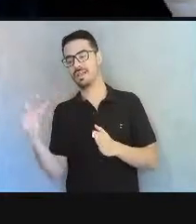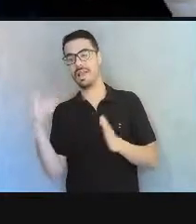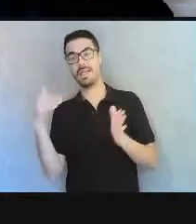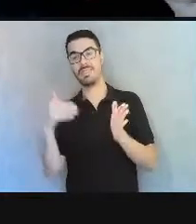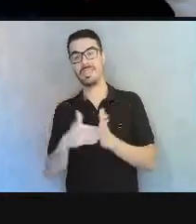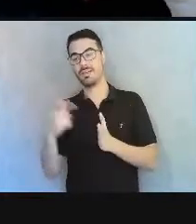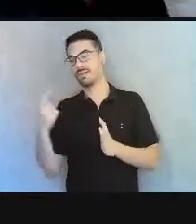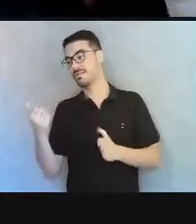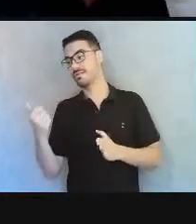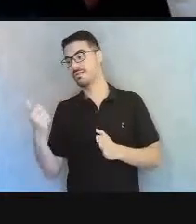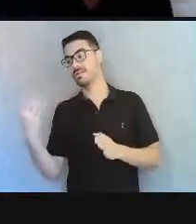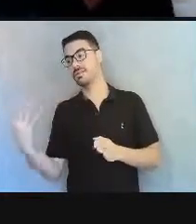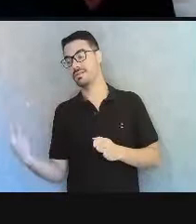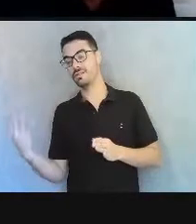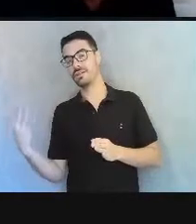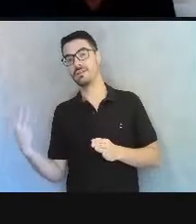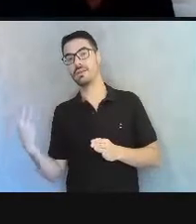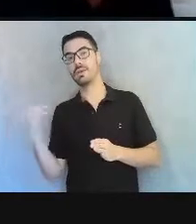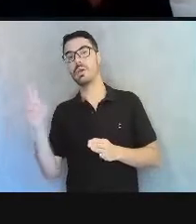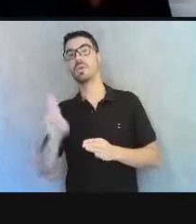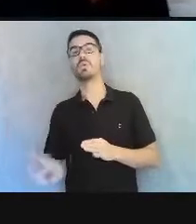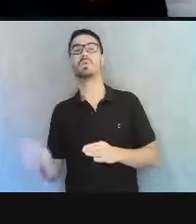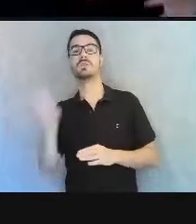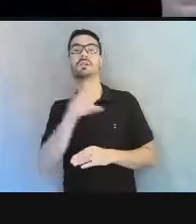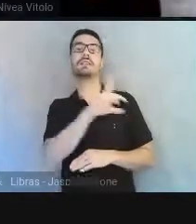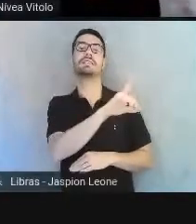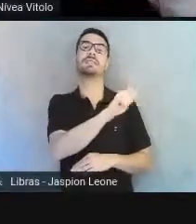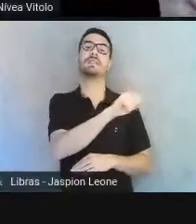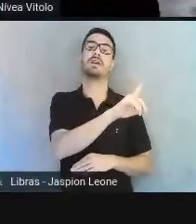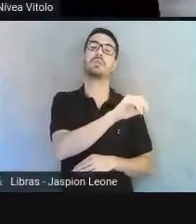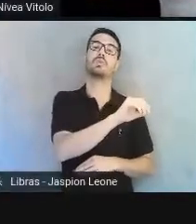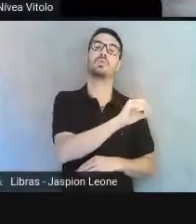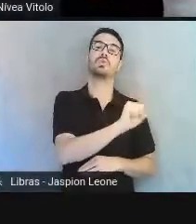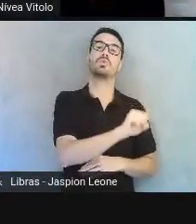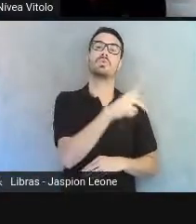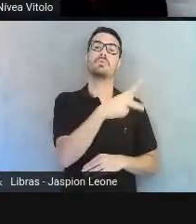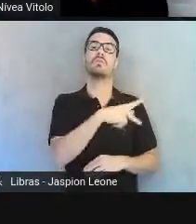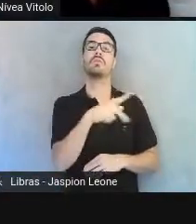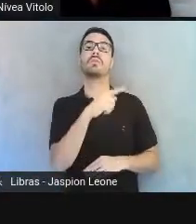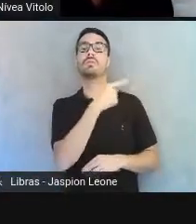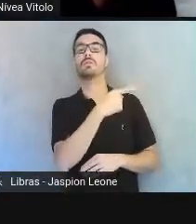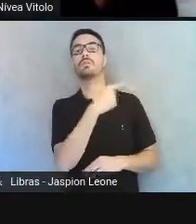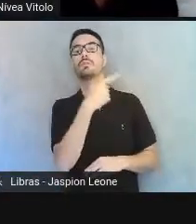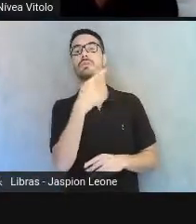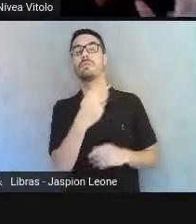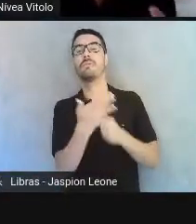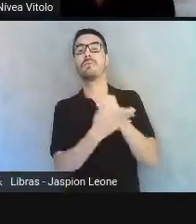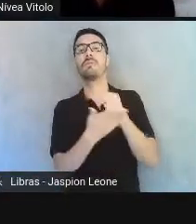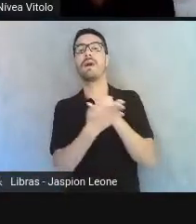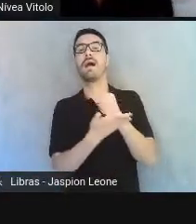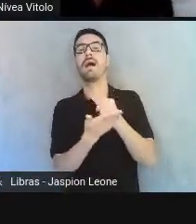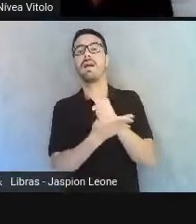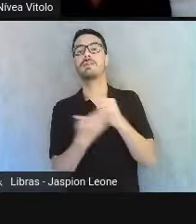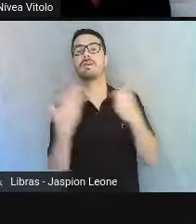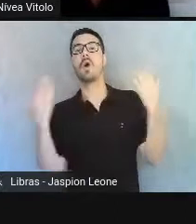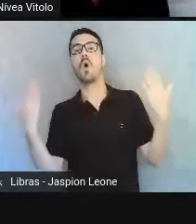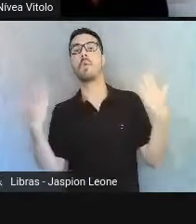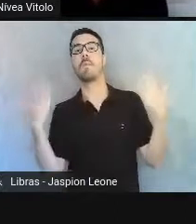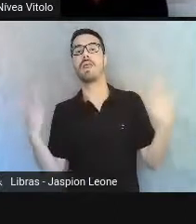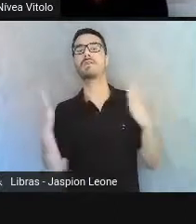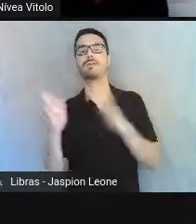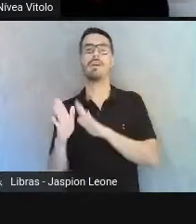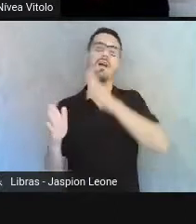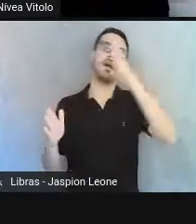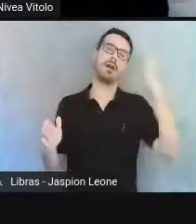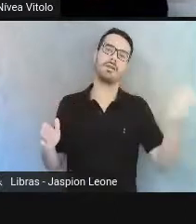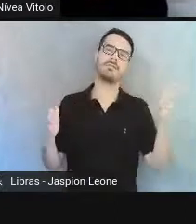mas eu utilizei os dados do professor Gomes como base comparativa. Então, ele também fez